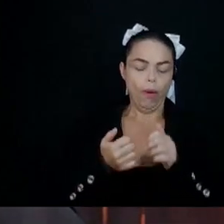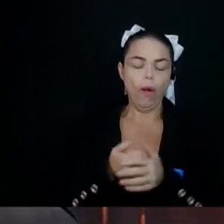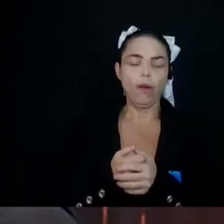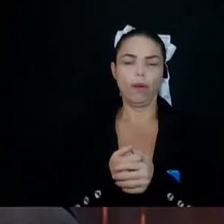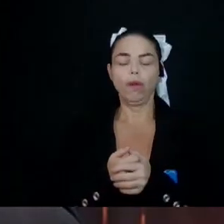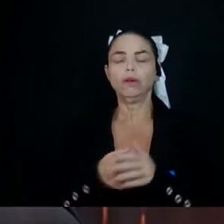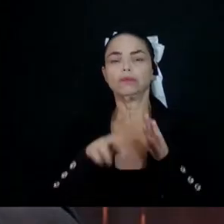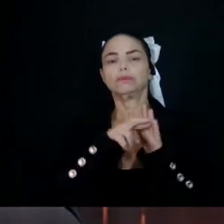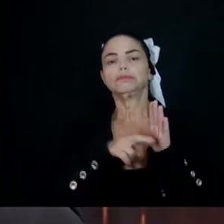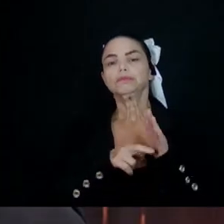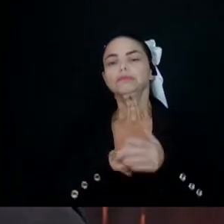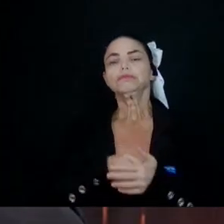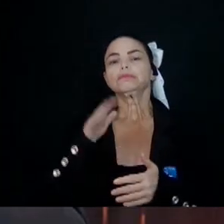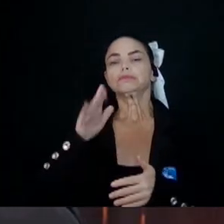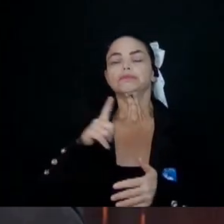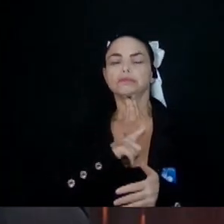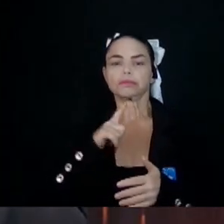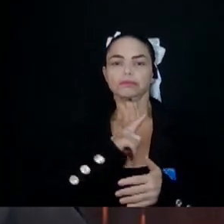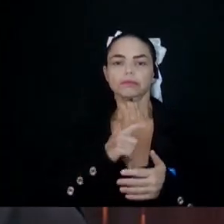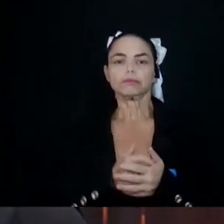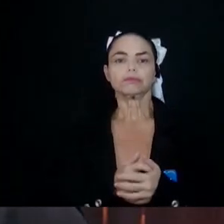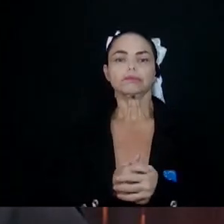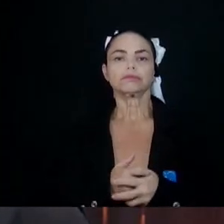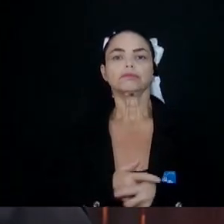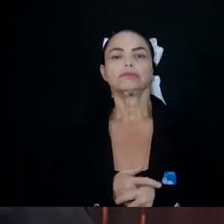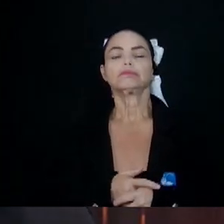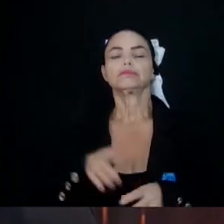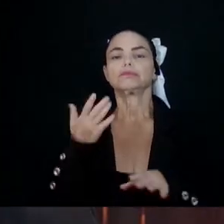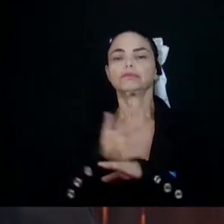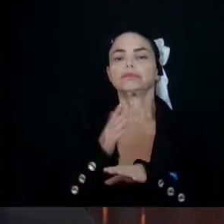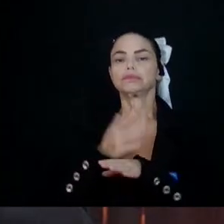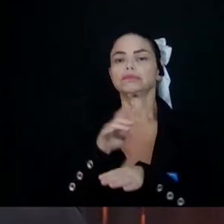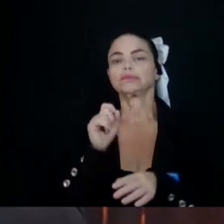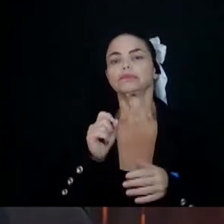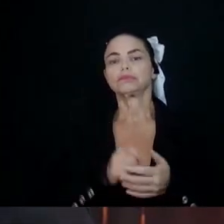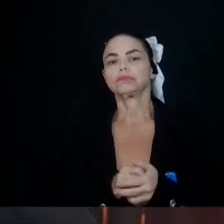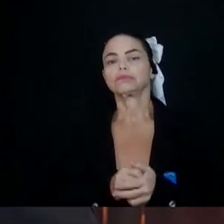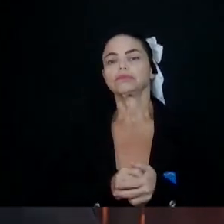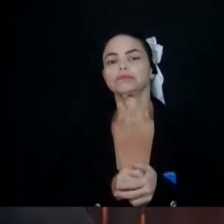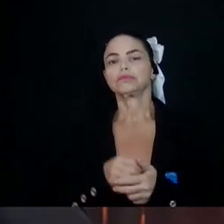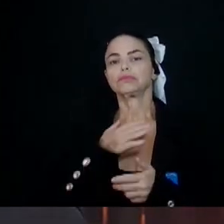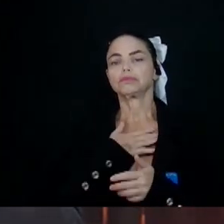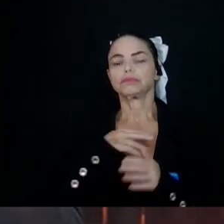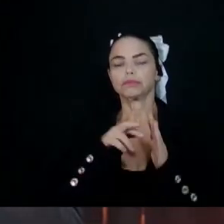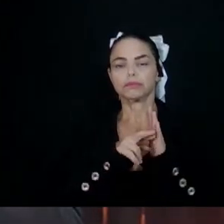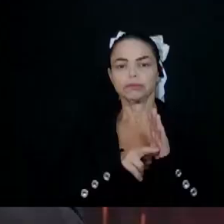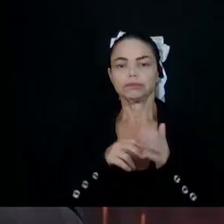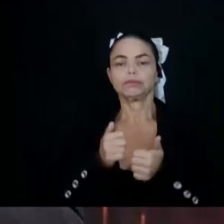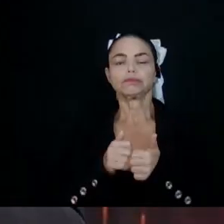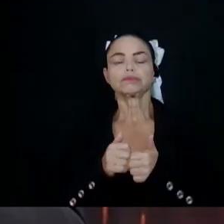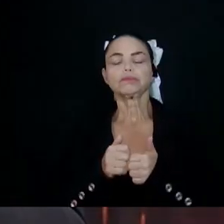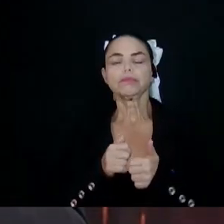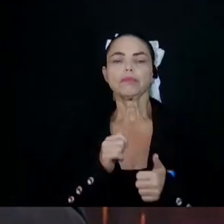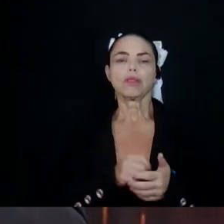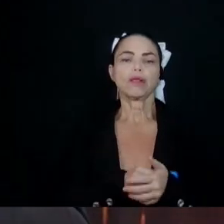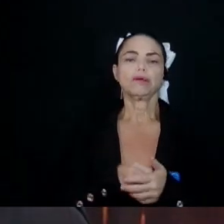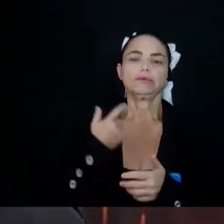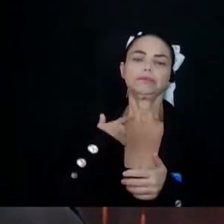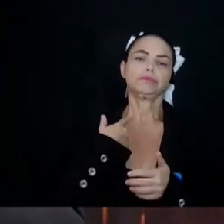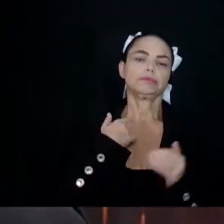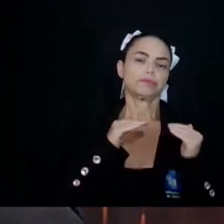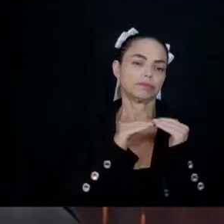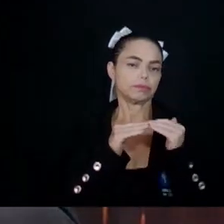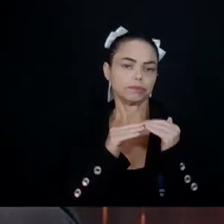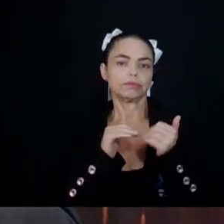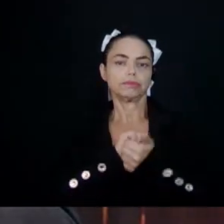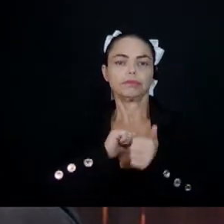regras já existentes, que é praticamente o que é. Esse meu programa, esse meu conteúdo, ele está